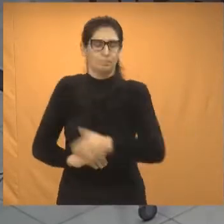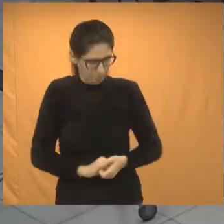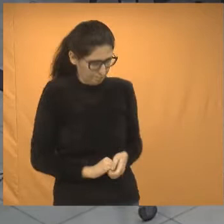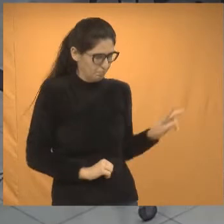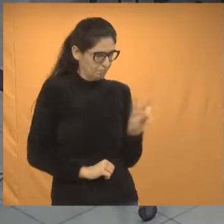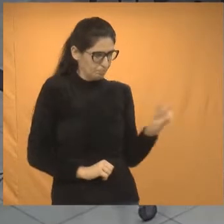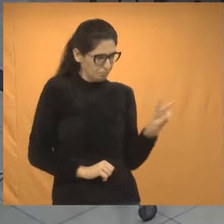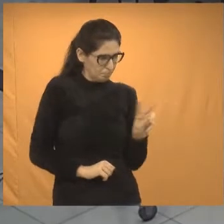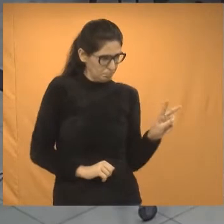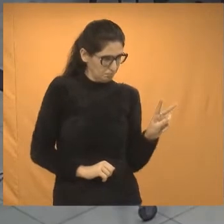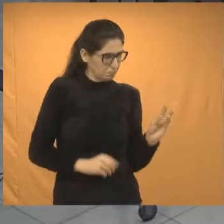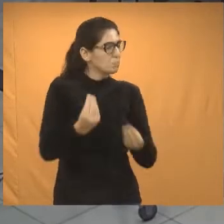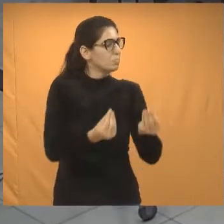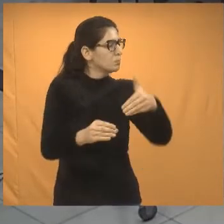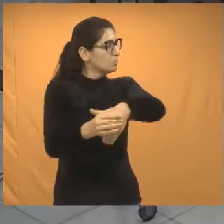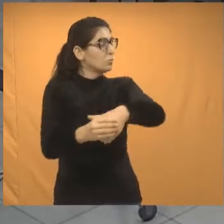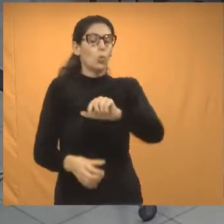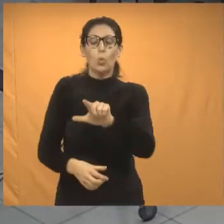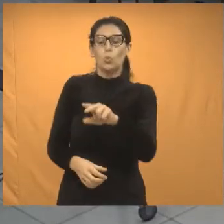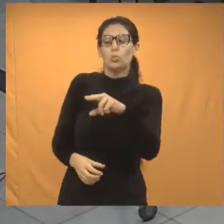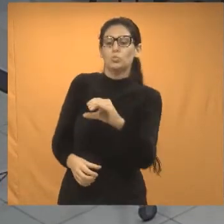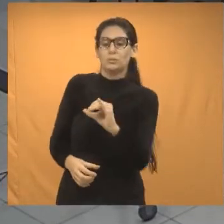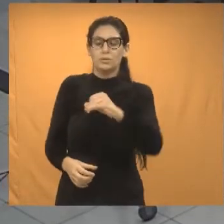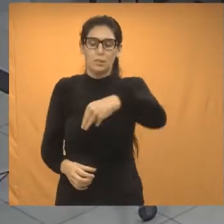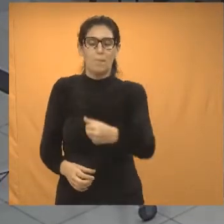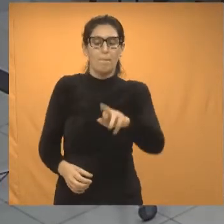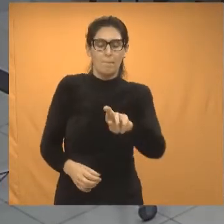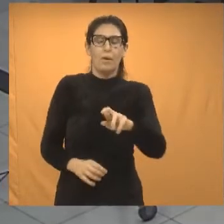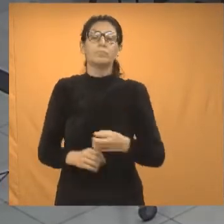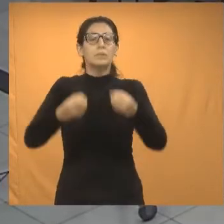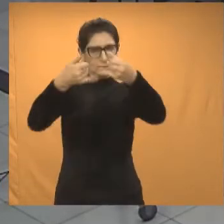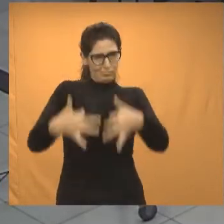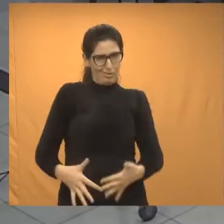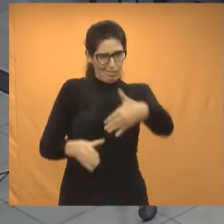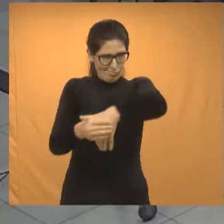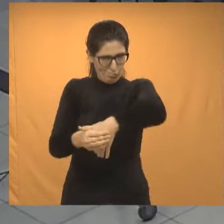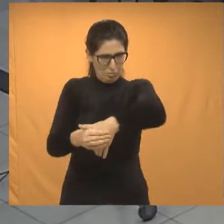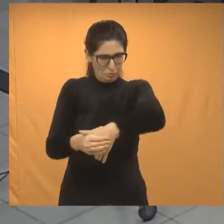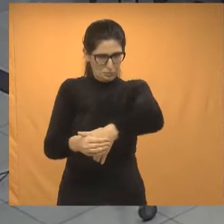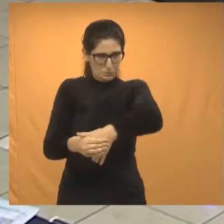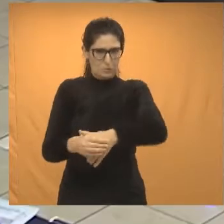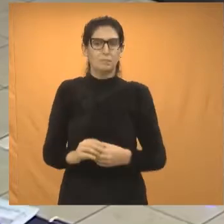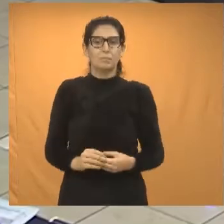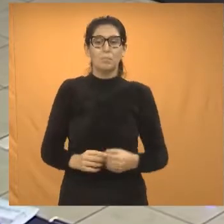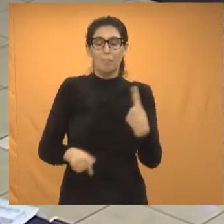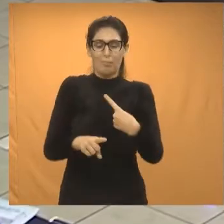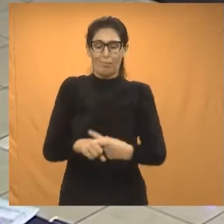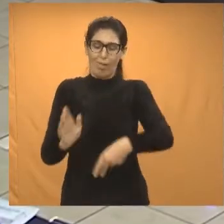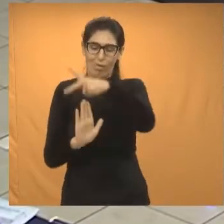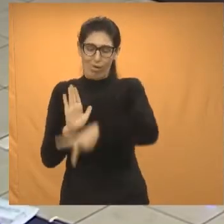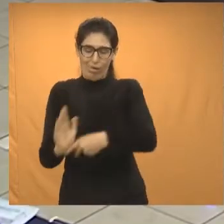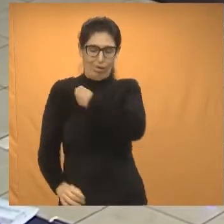Como vota a vereadora Lucimar Ponciano? Justificando meu voto, que nós tenhamos política pública